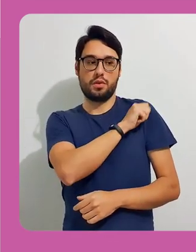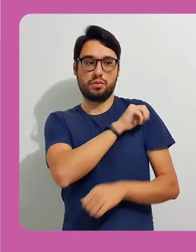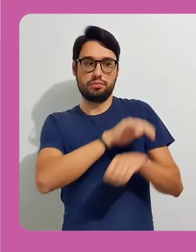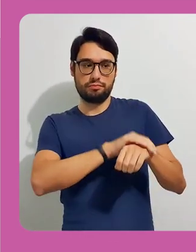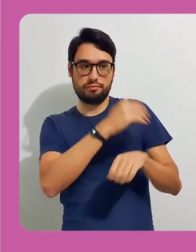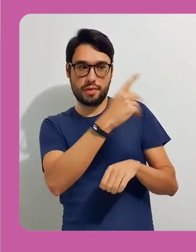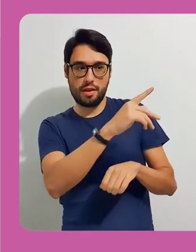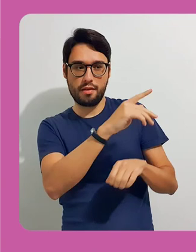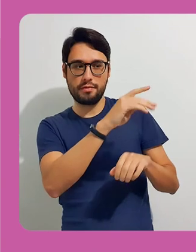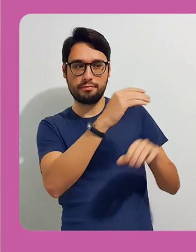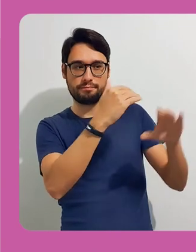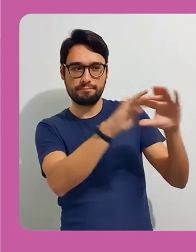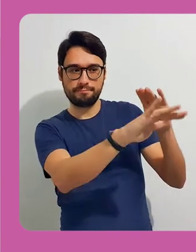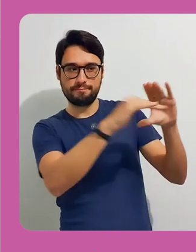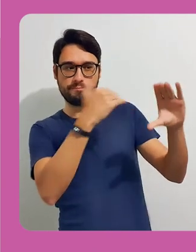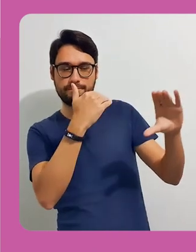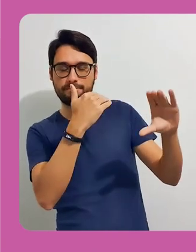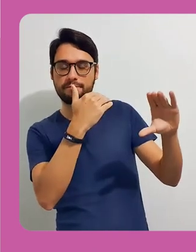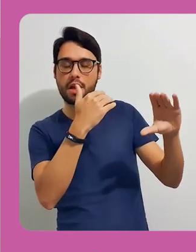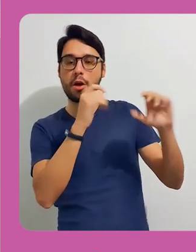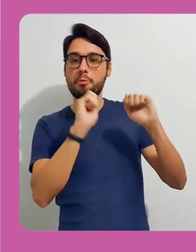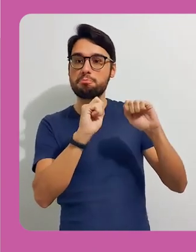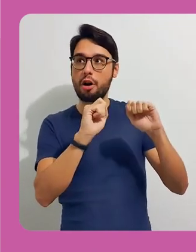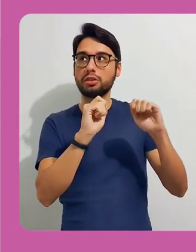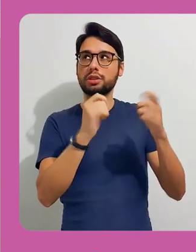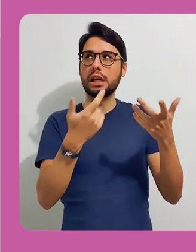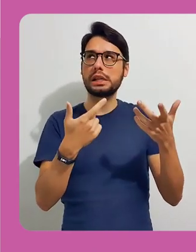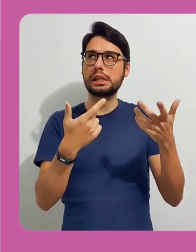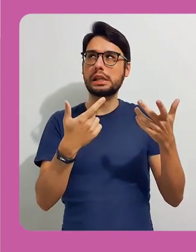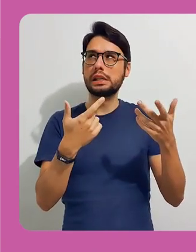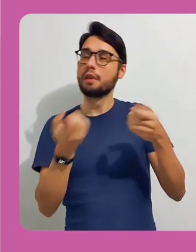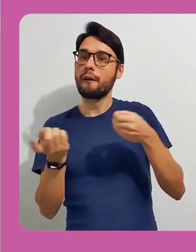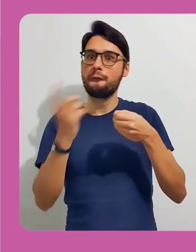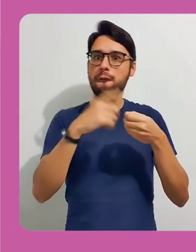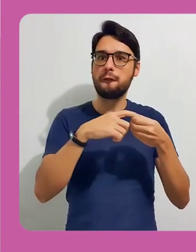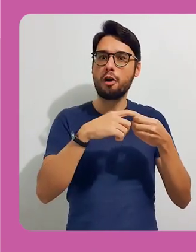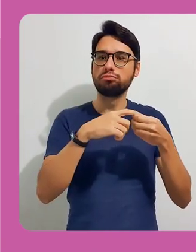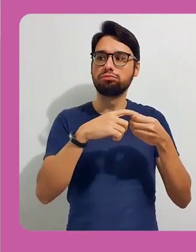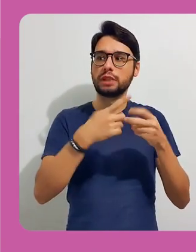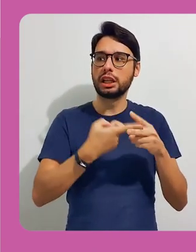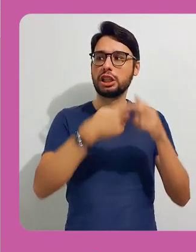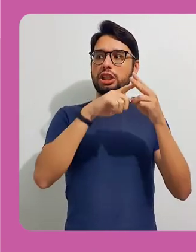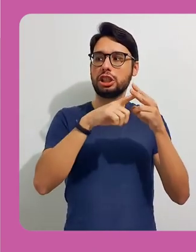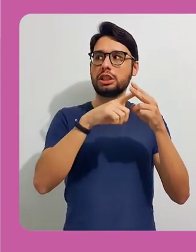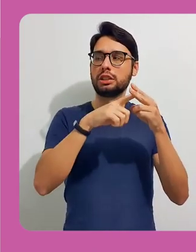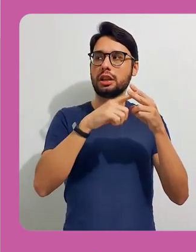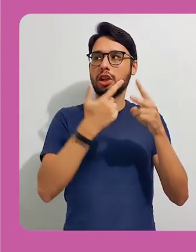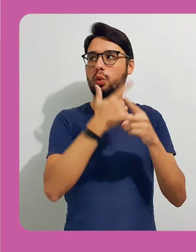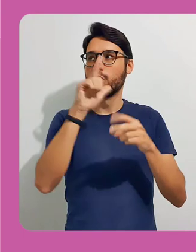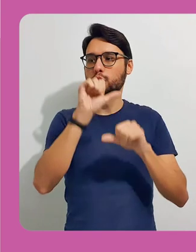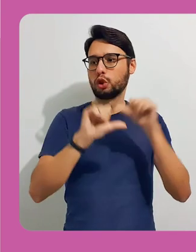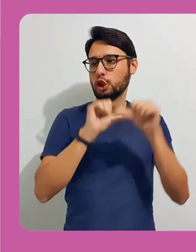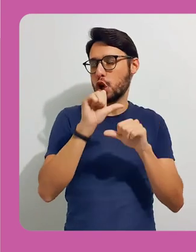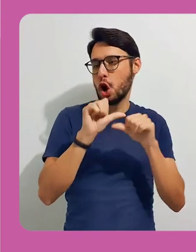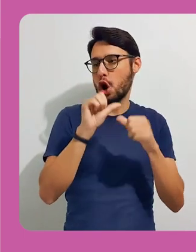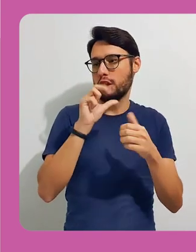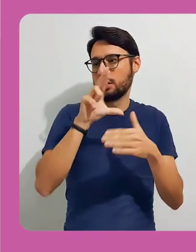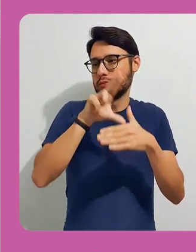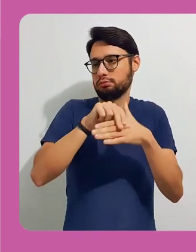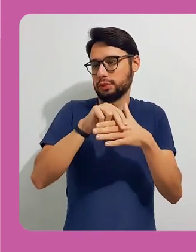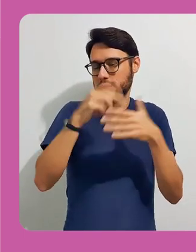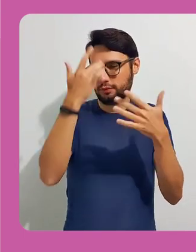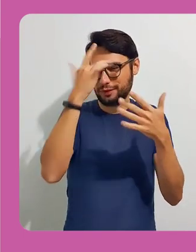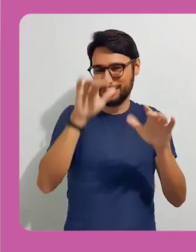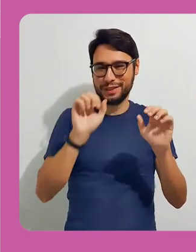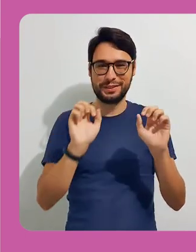clicasse no botão enviar em definitivo o que significa que toda vez que ele faz